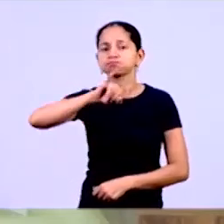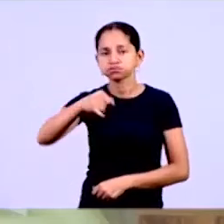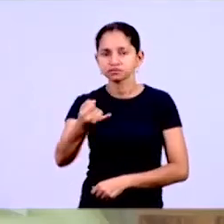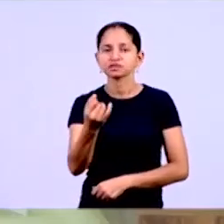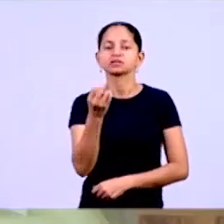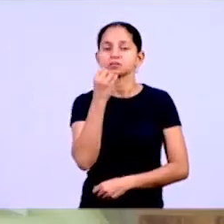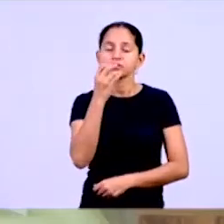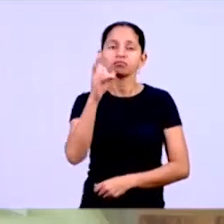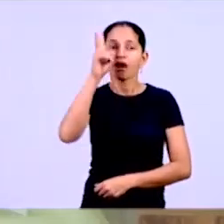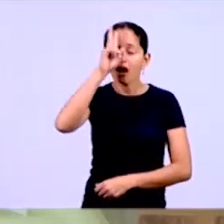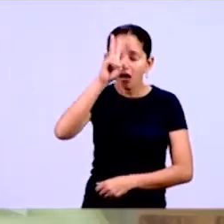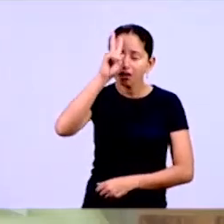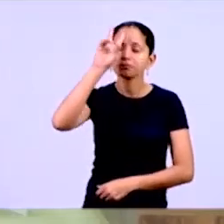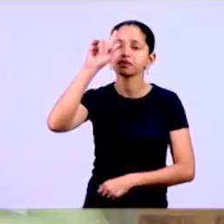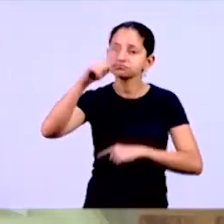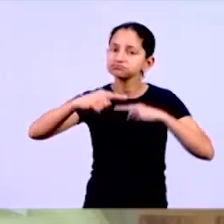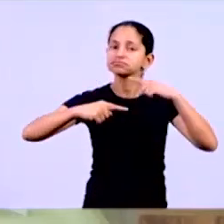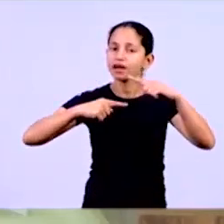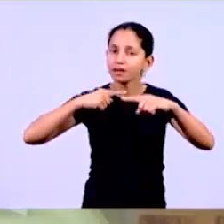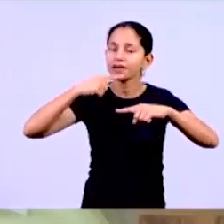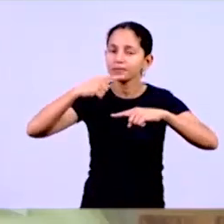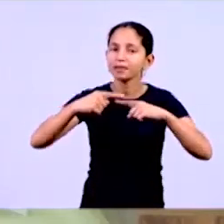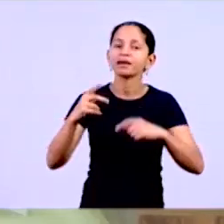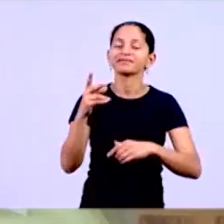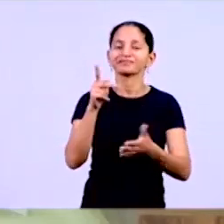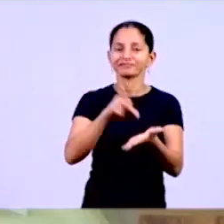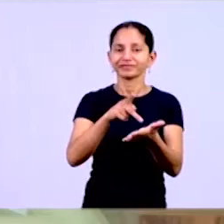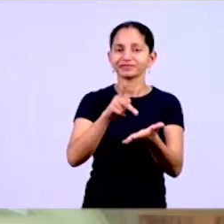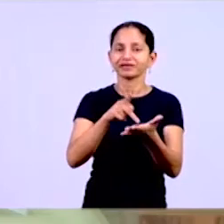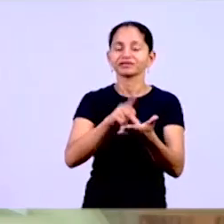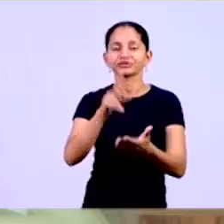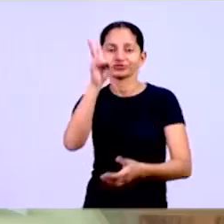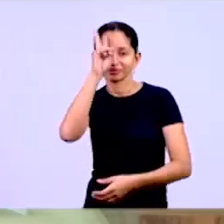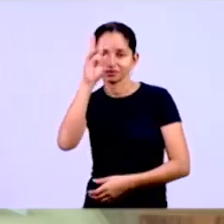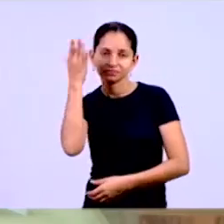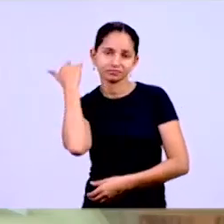Para resgatar alguns conceitos que foram apresentados durante